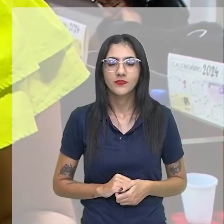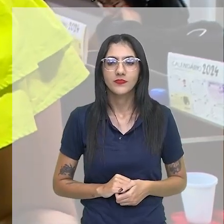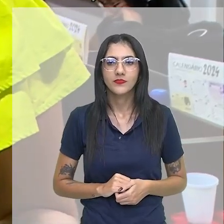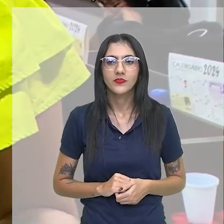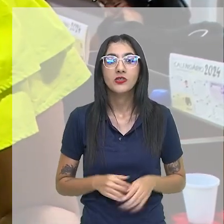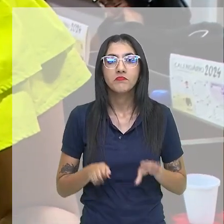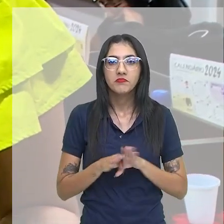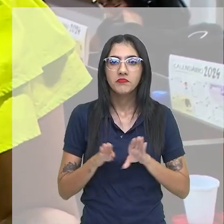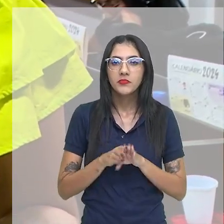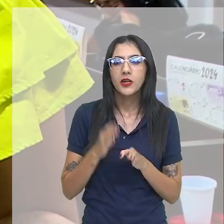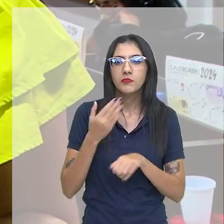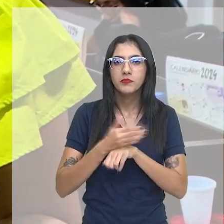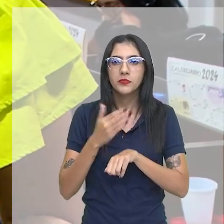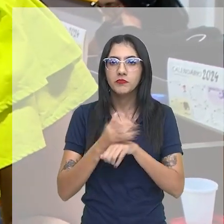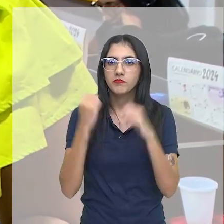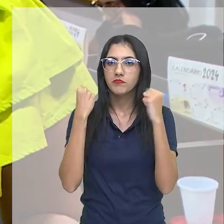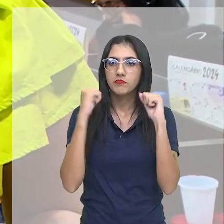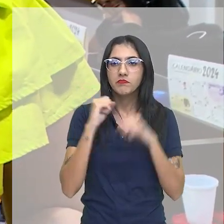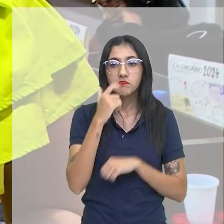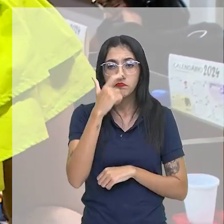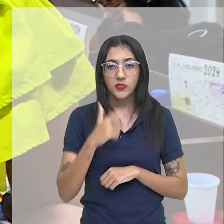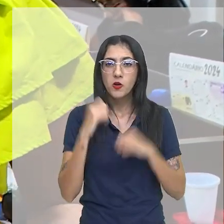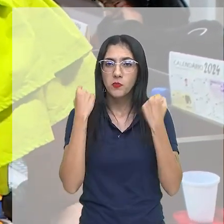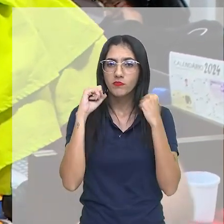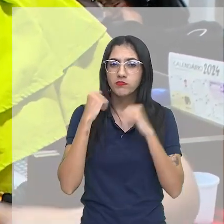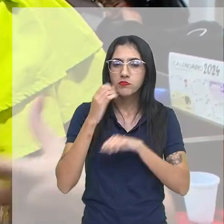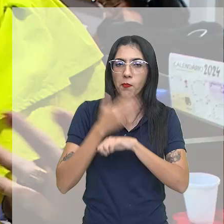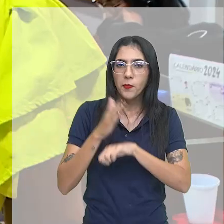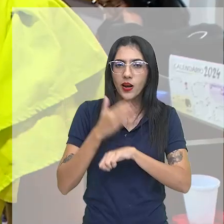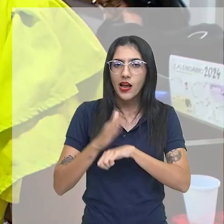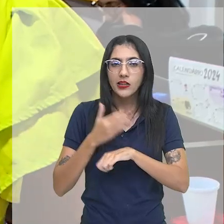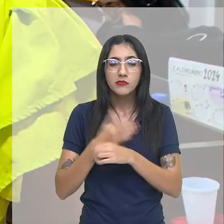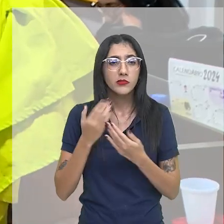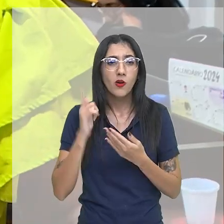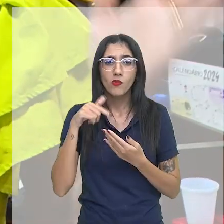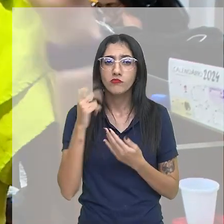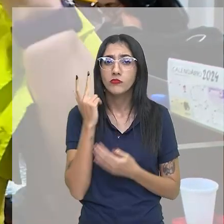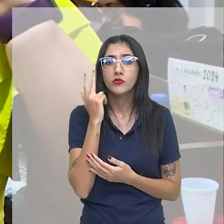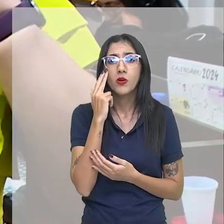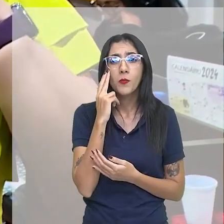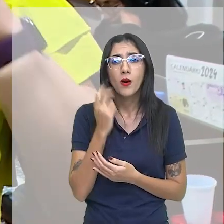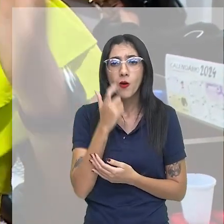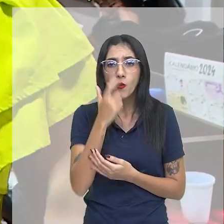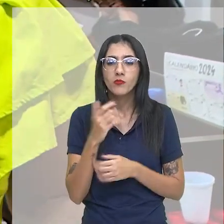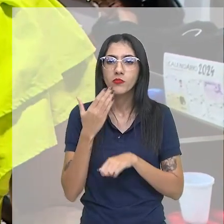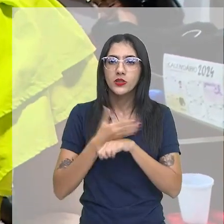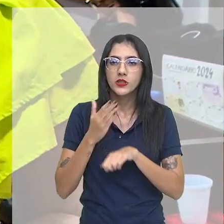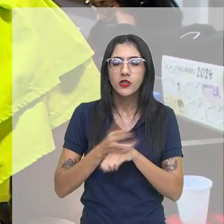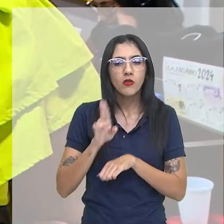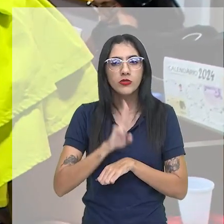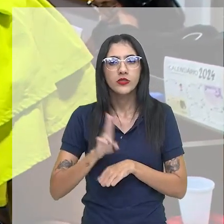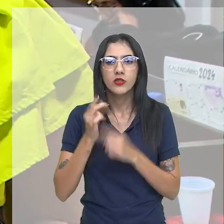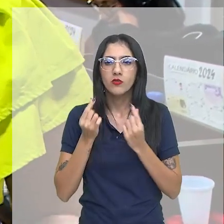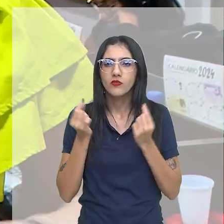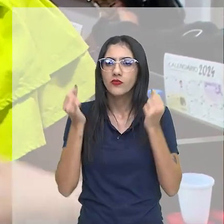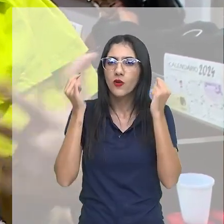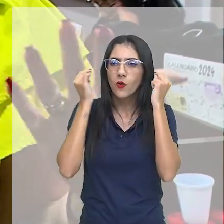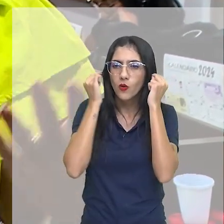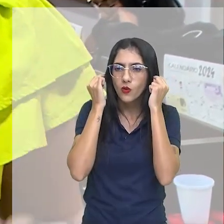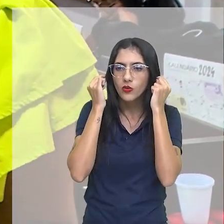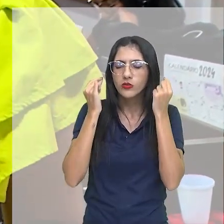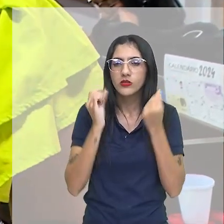seria diferente, né? Eu sou praticante de atividade física, então é comum, por exemplo, durante as atividades físicas estar utilizando ali um fone de